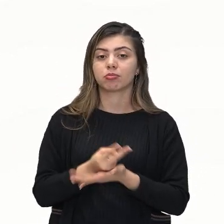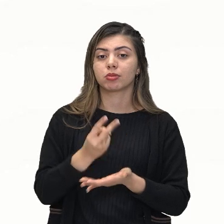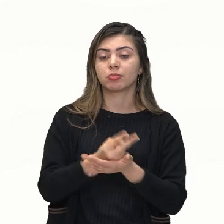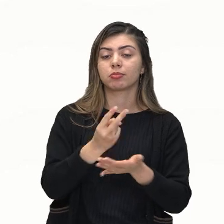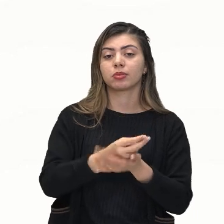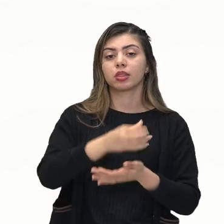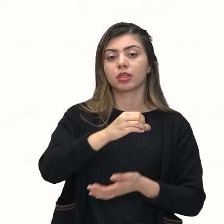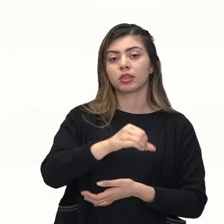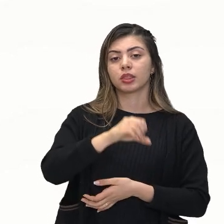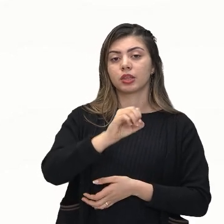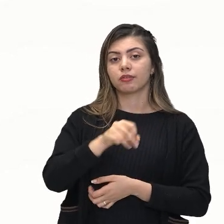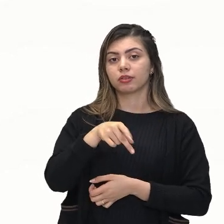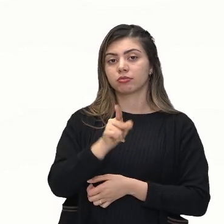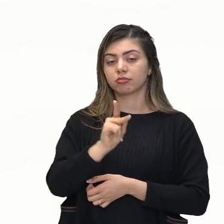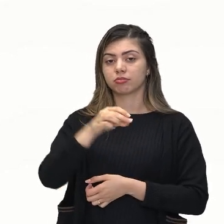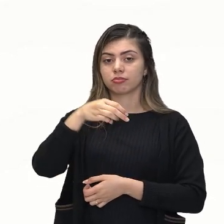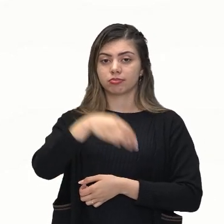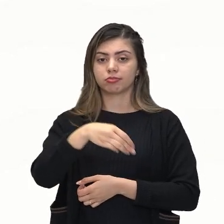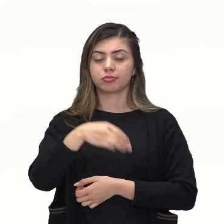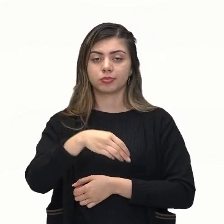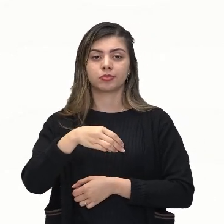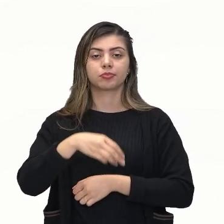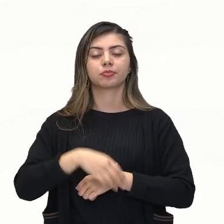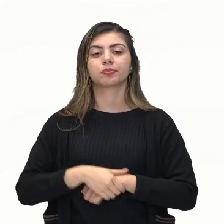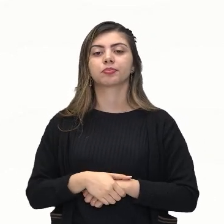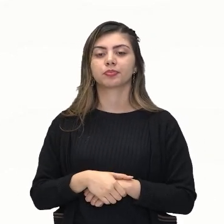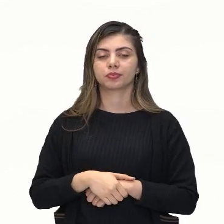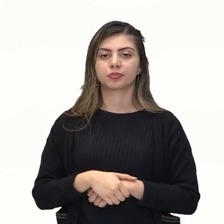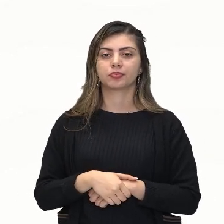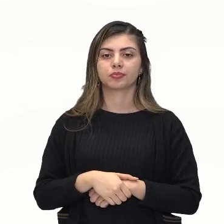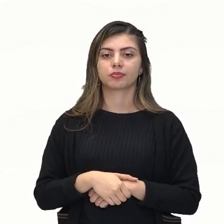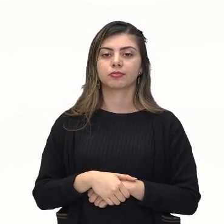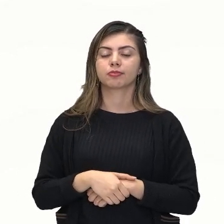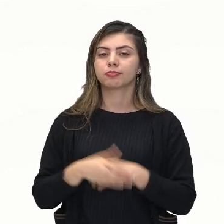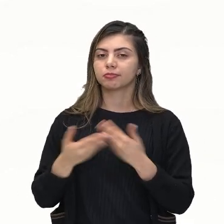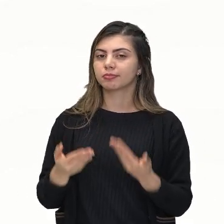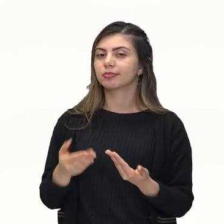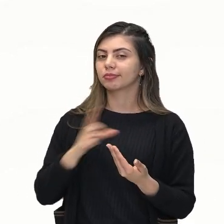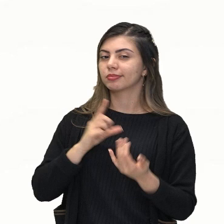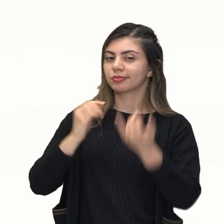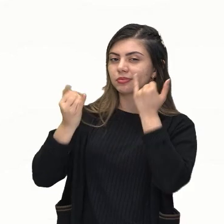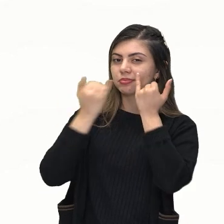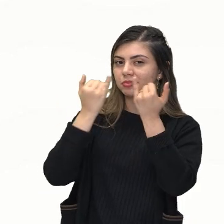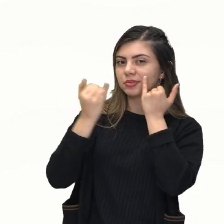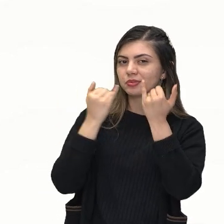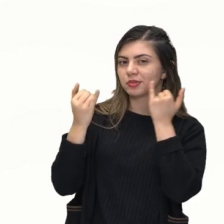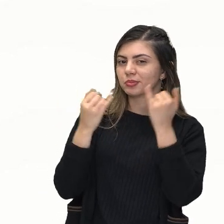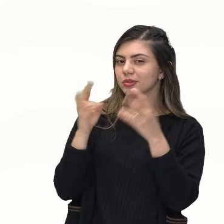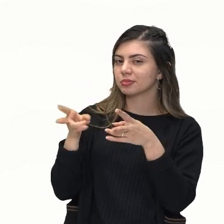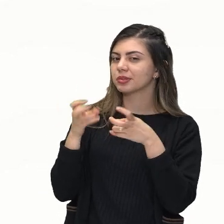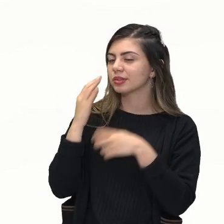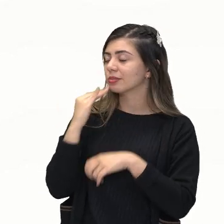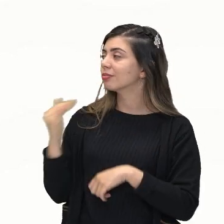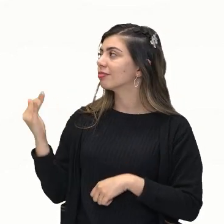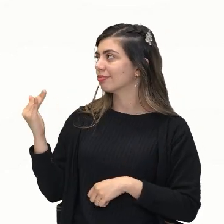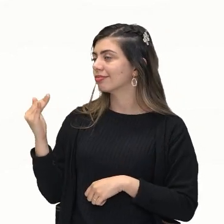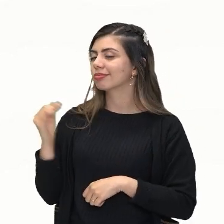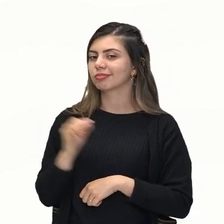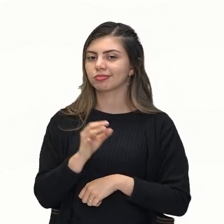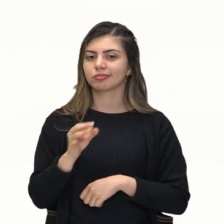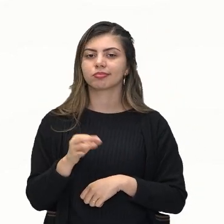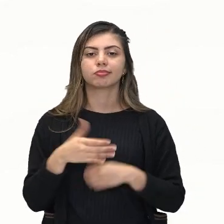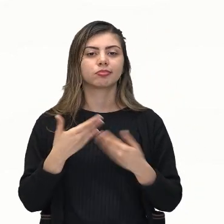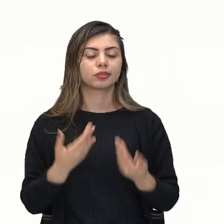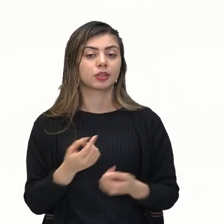de 90 km por hora. Aí, ó, já temos aqui a nossa primeira informação, ó. Certo? Então,